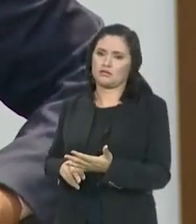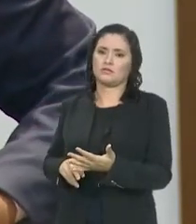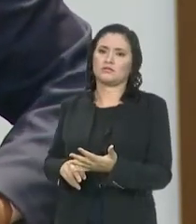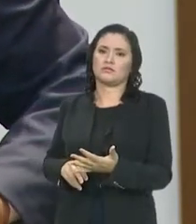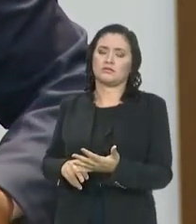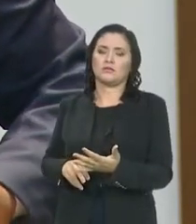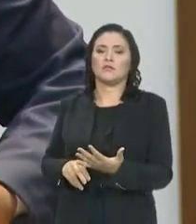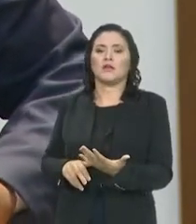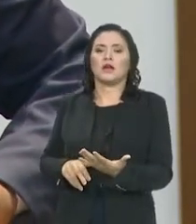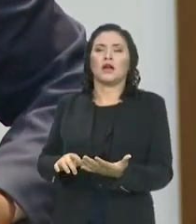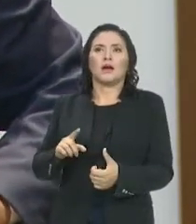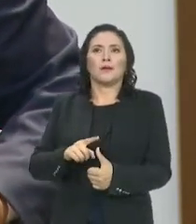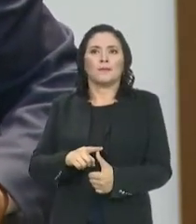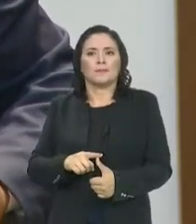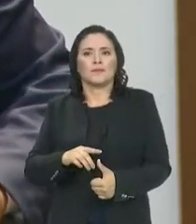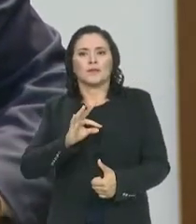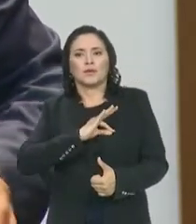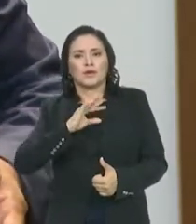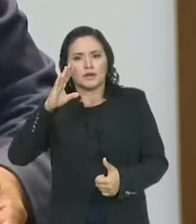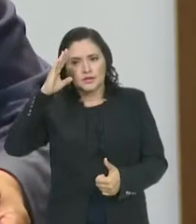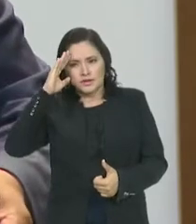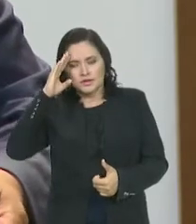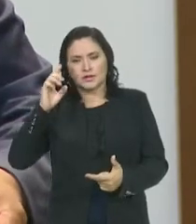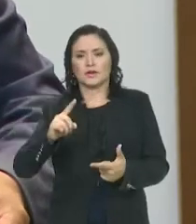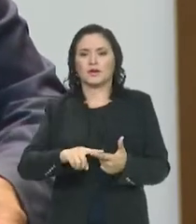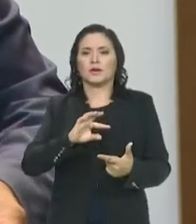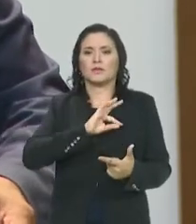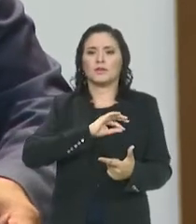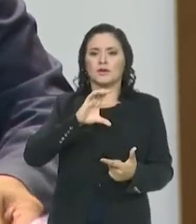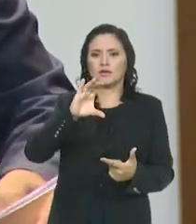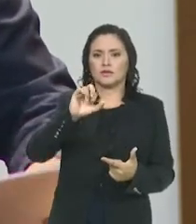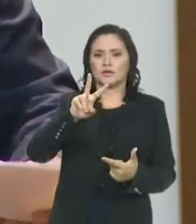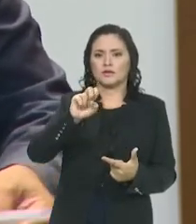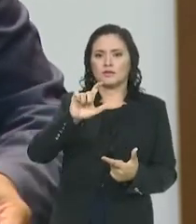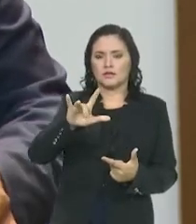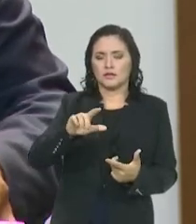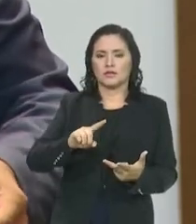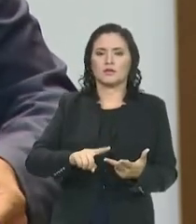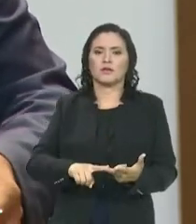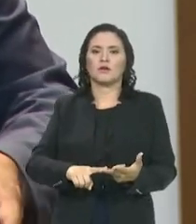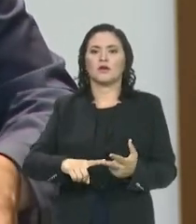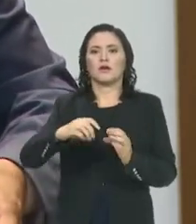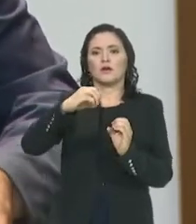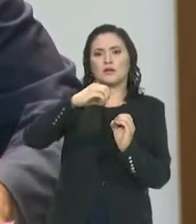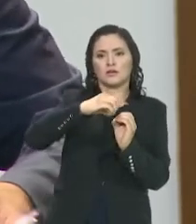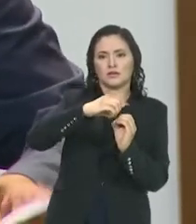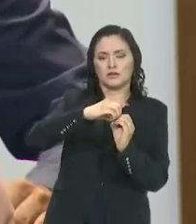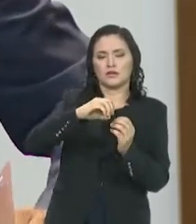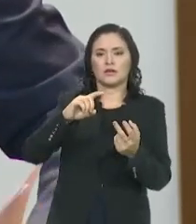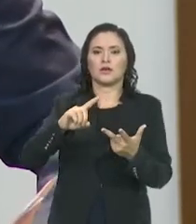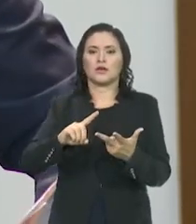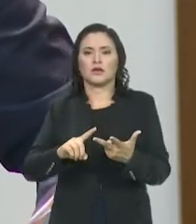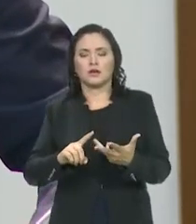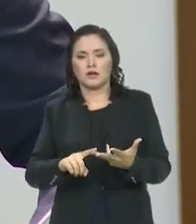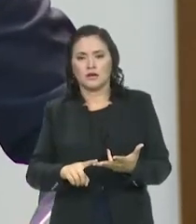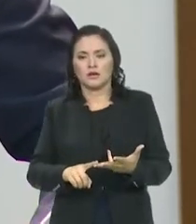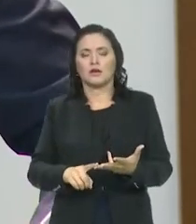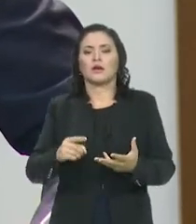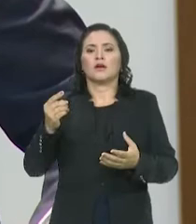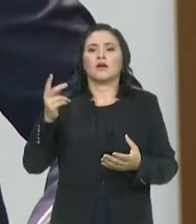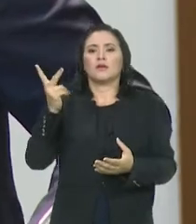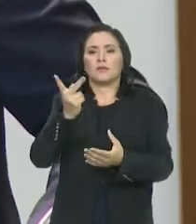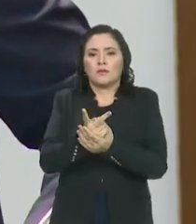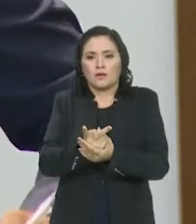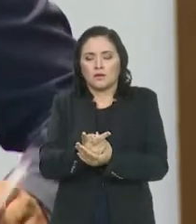na Polícia Civil, PROCON, DETRAN. E é inadmissível que os outros estados